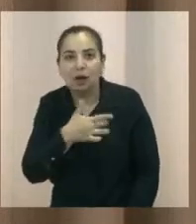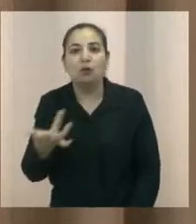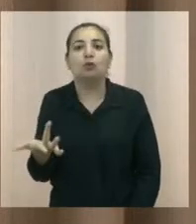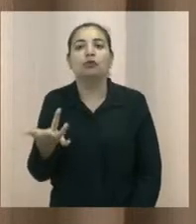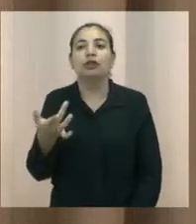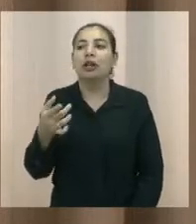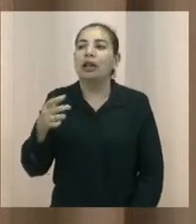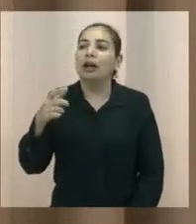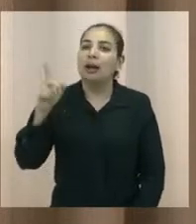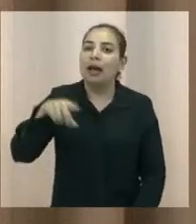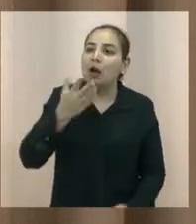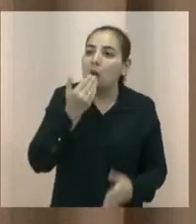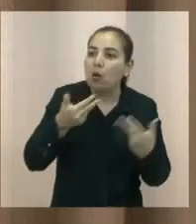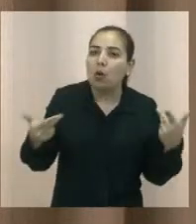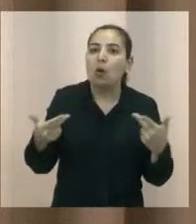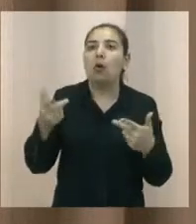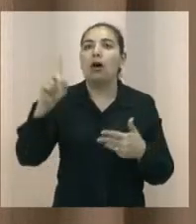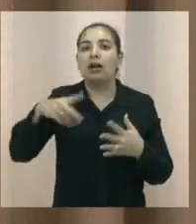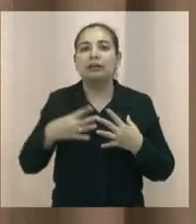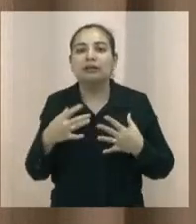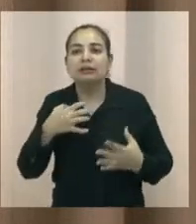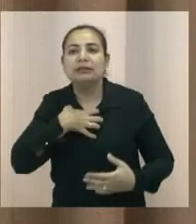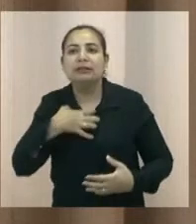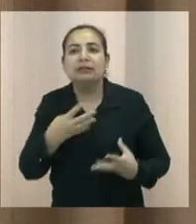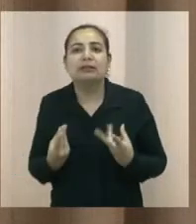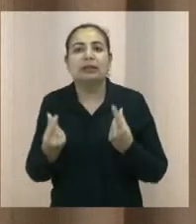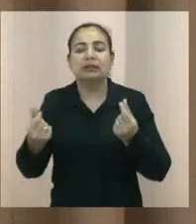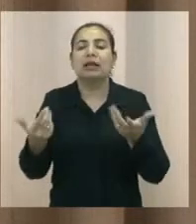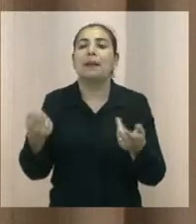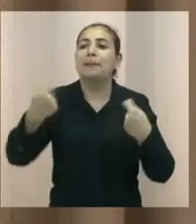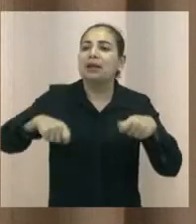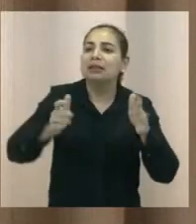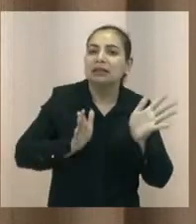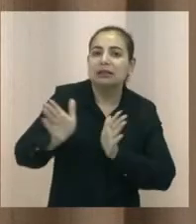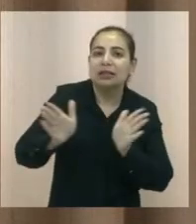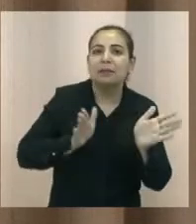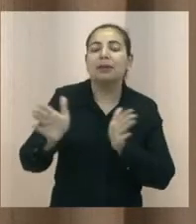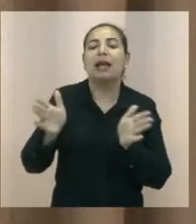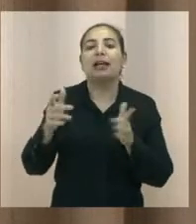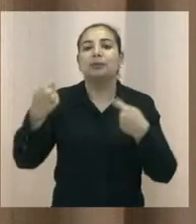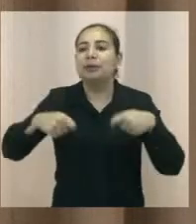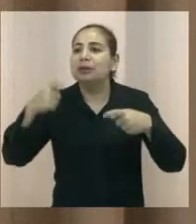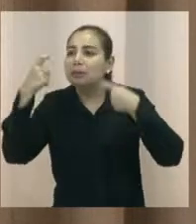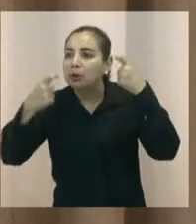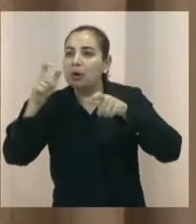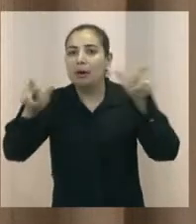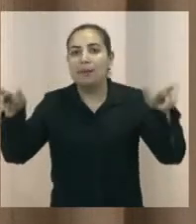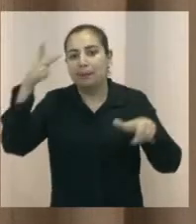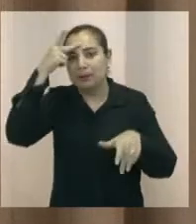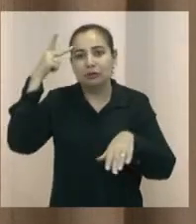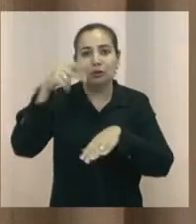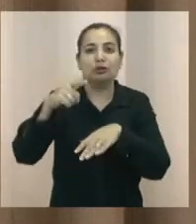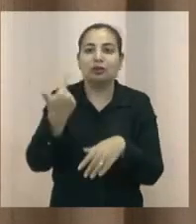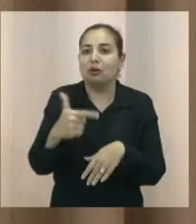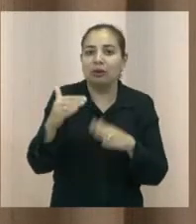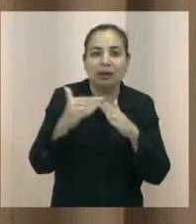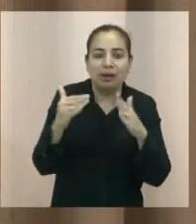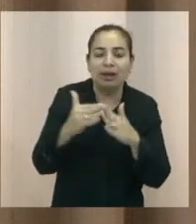outro precisa, sensibilidade, pessoas que estão na rua. A sensibilidade é fundamental. O amor à nossa profissão